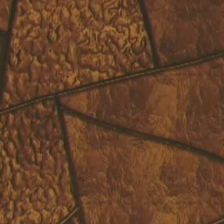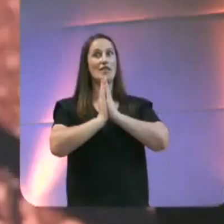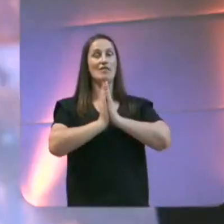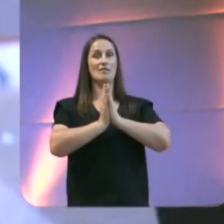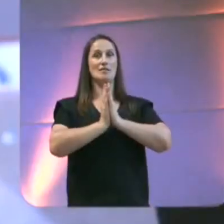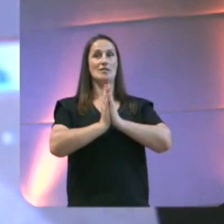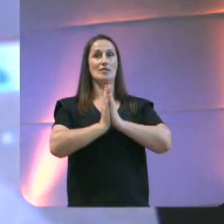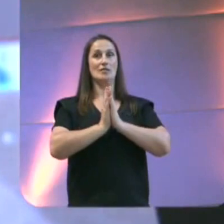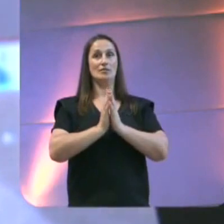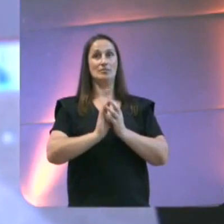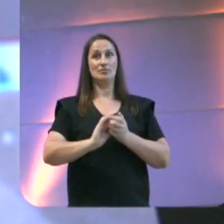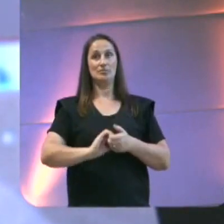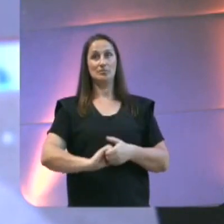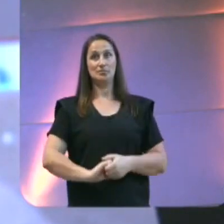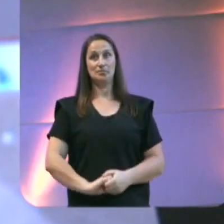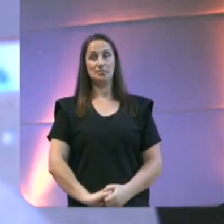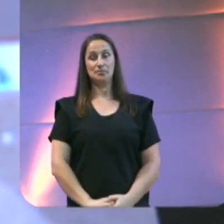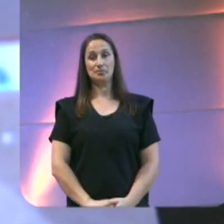rebelião.